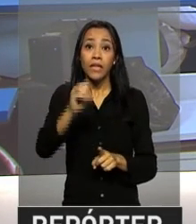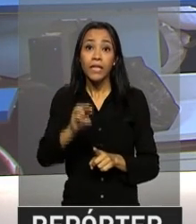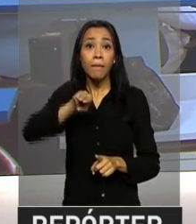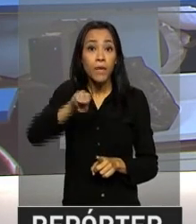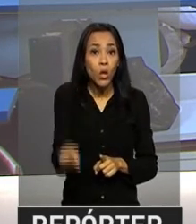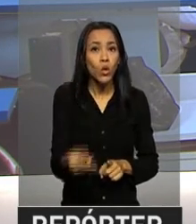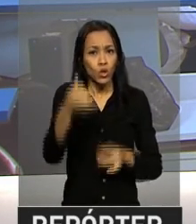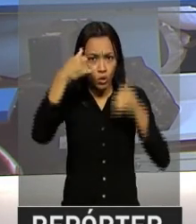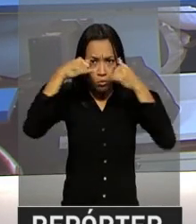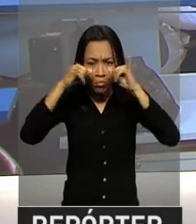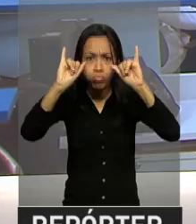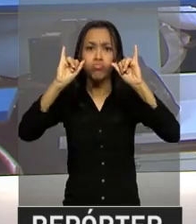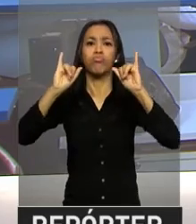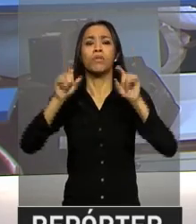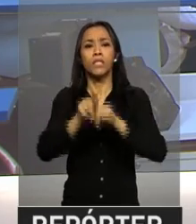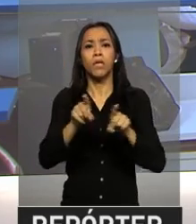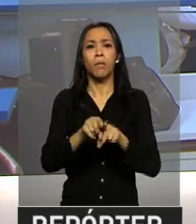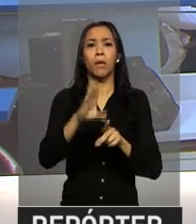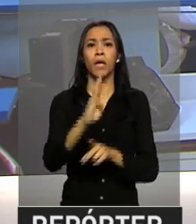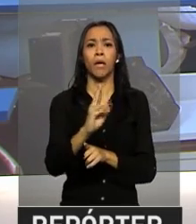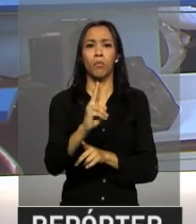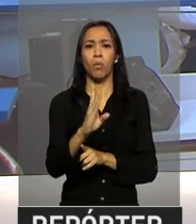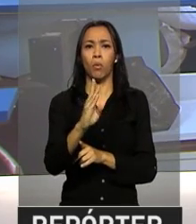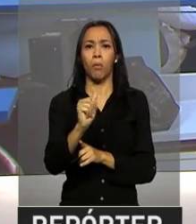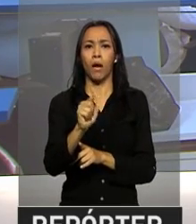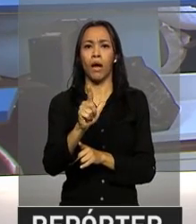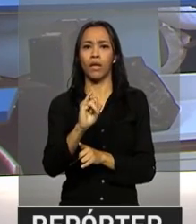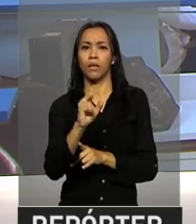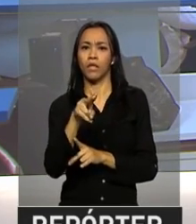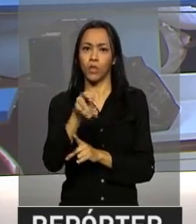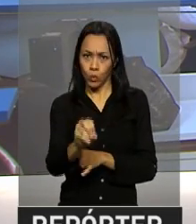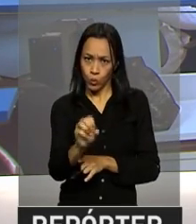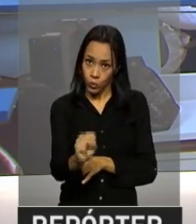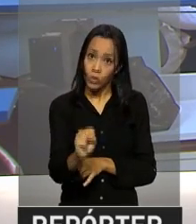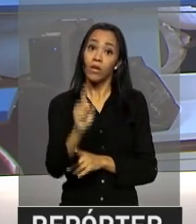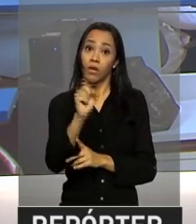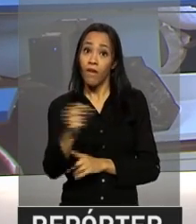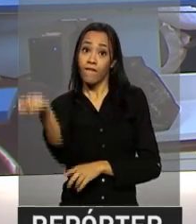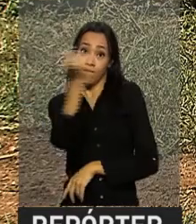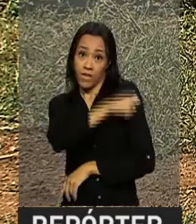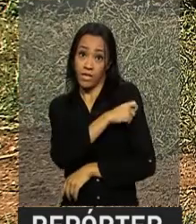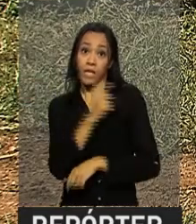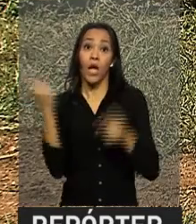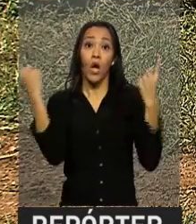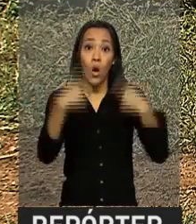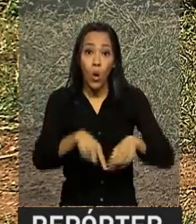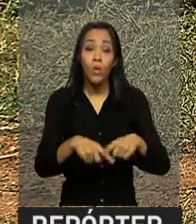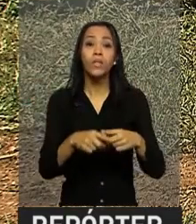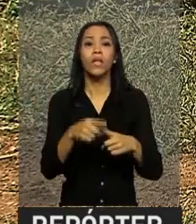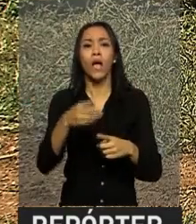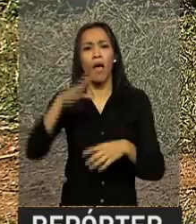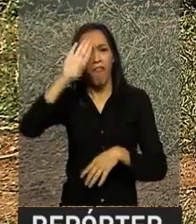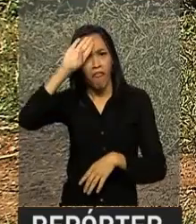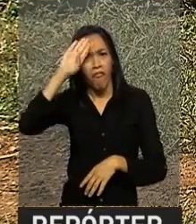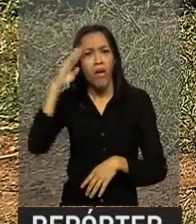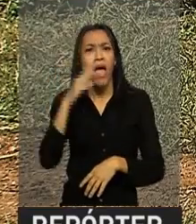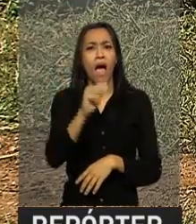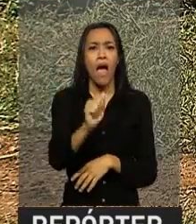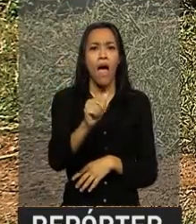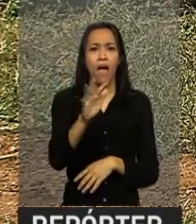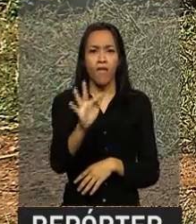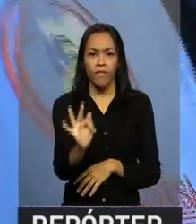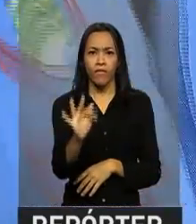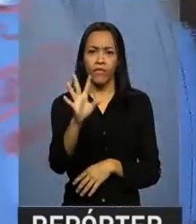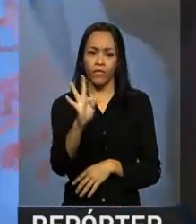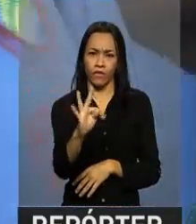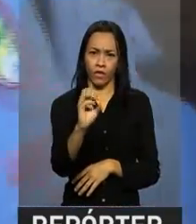de bovinos e bubalinos devem ser imunizados contra a febre aftosa. A vacinação é obrigatória para todos os